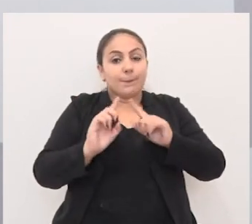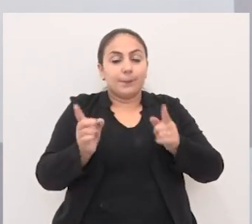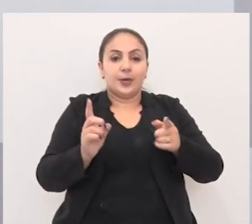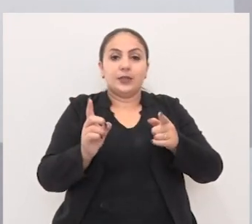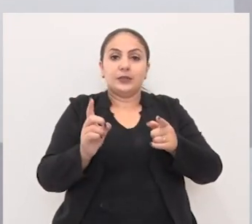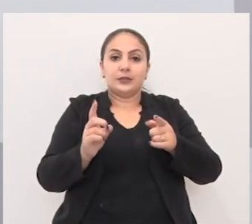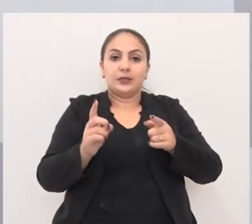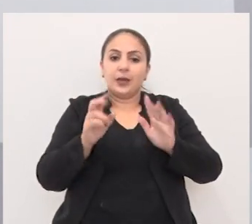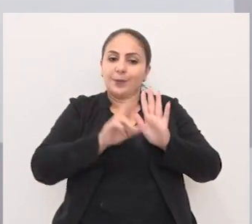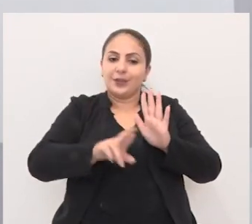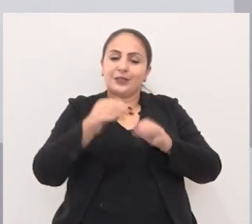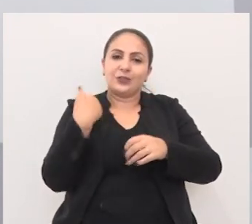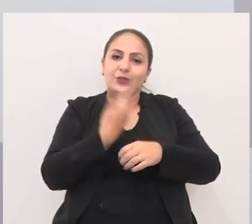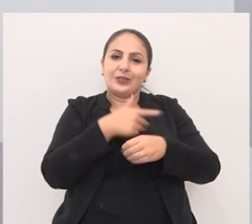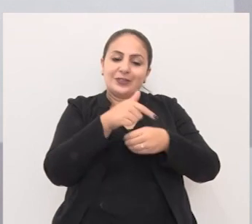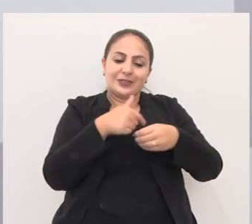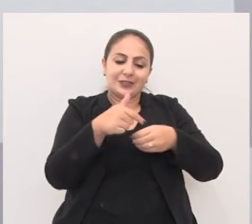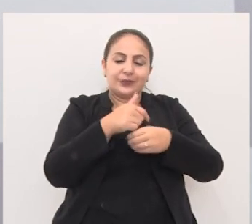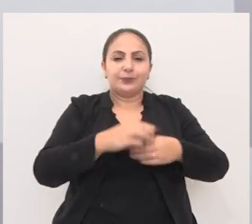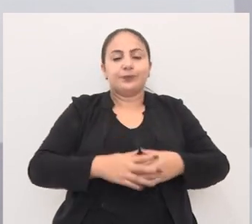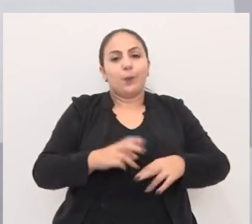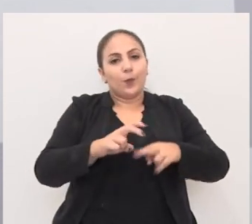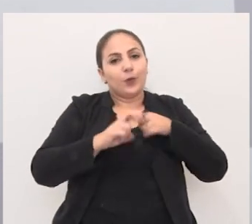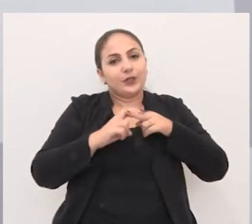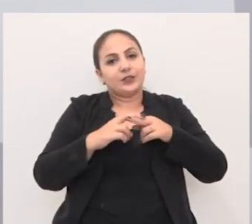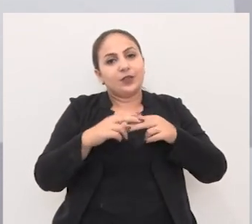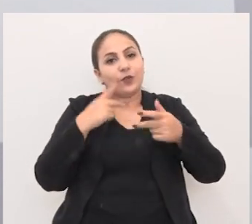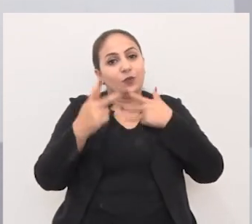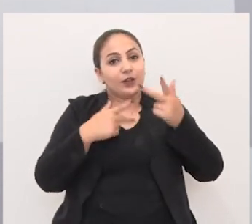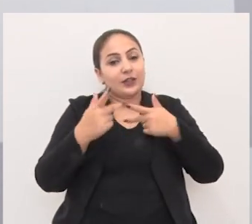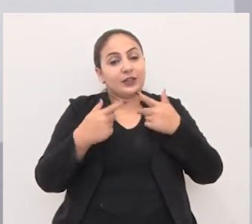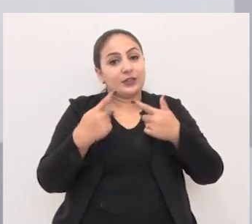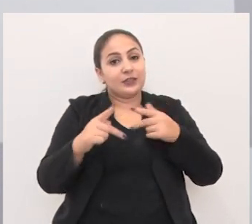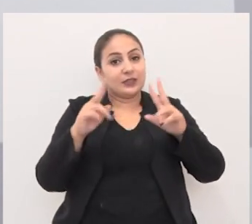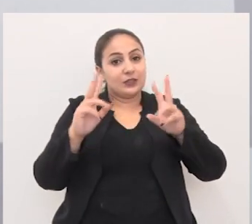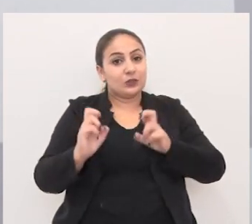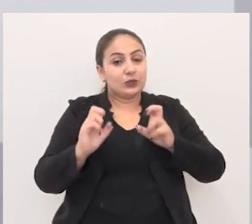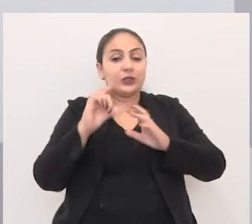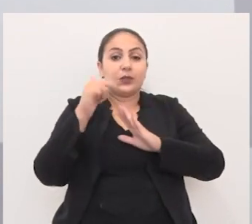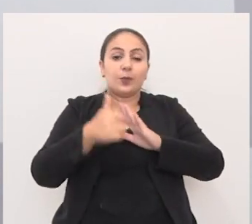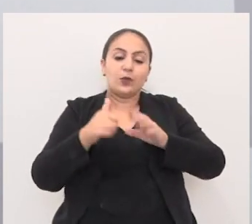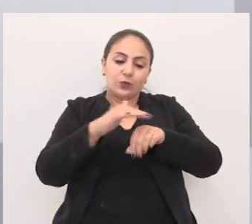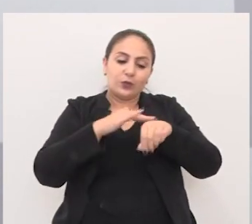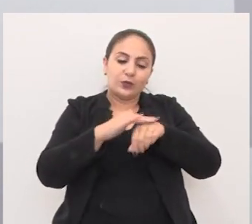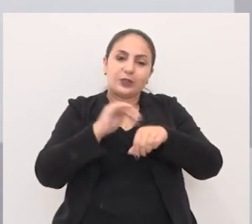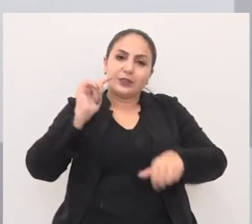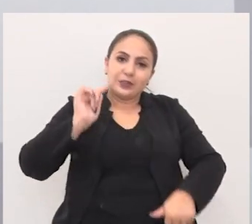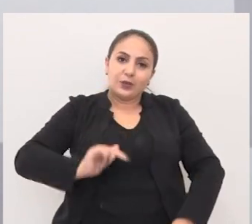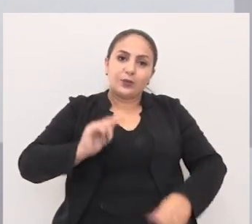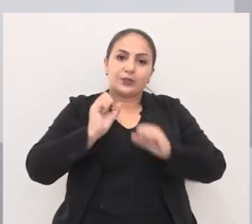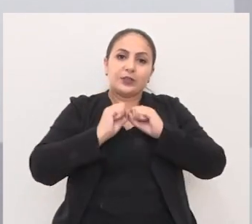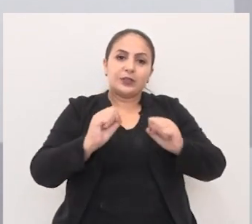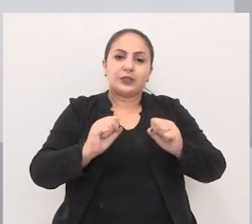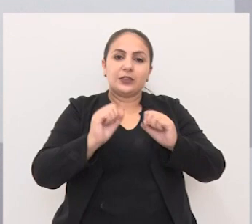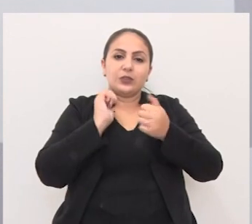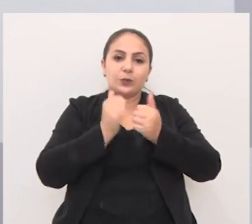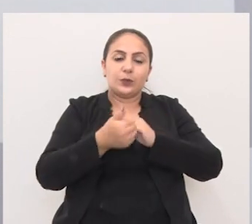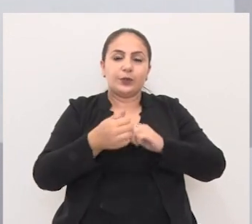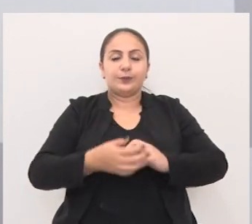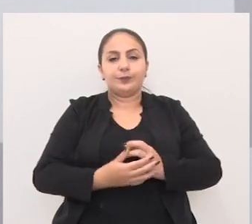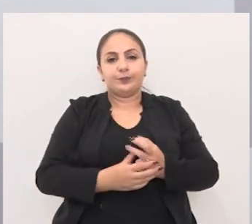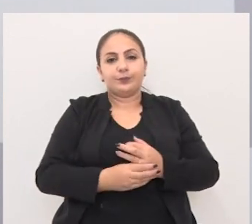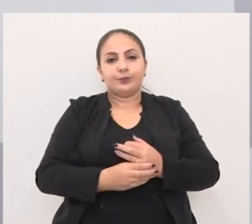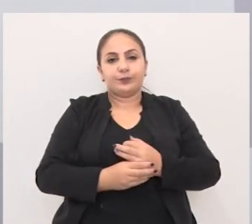mas levando o nome da nossa cidade. Então fiz essa referência e vou posteriormente conversar novamente com o secretário de